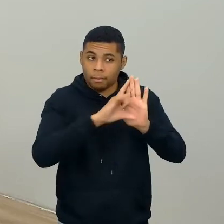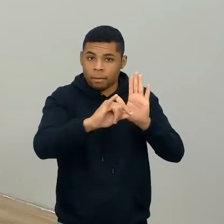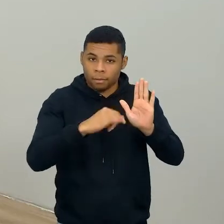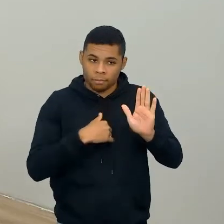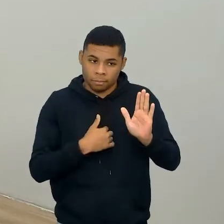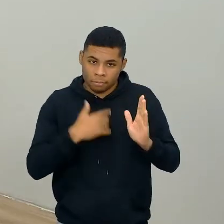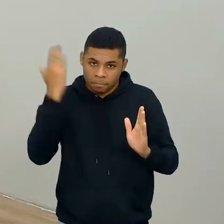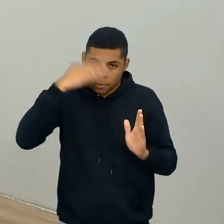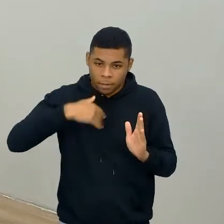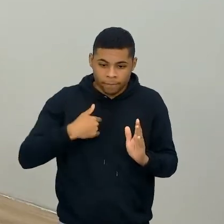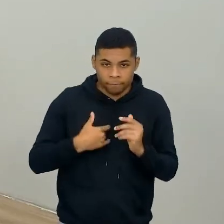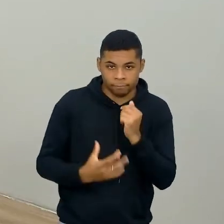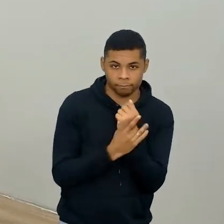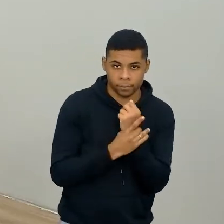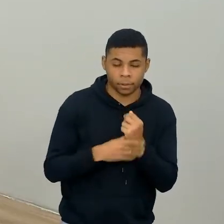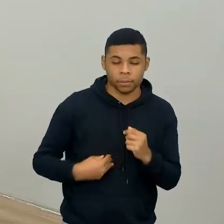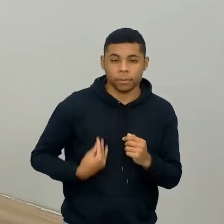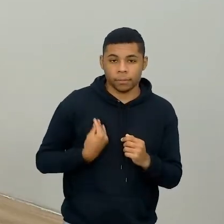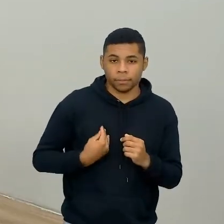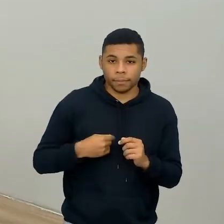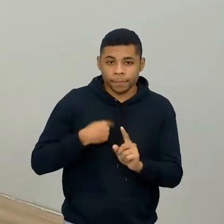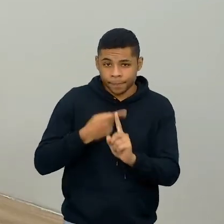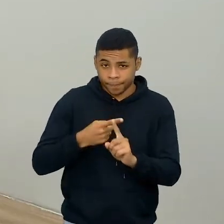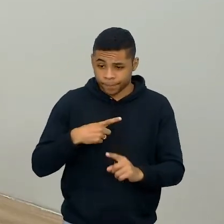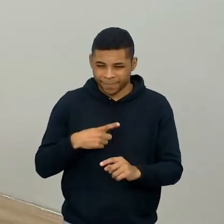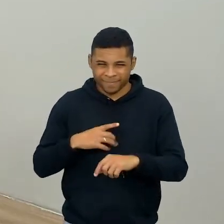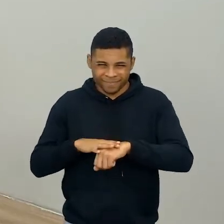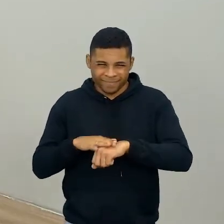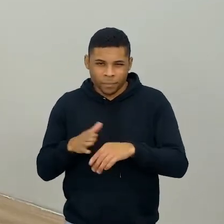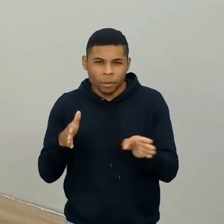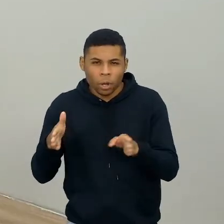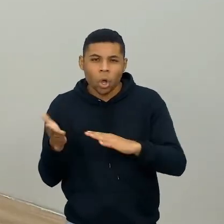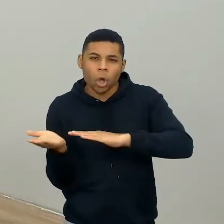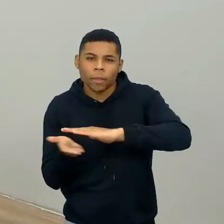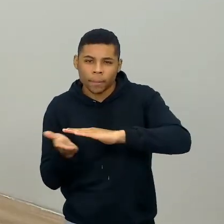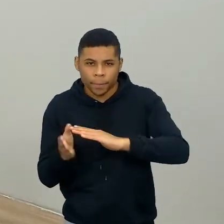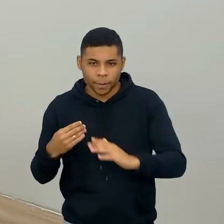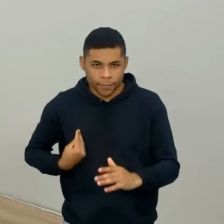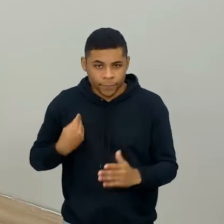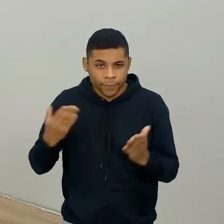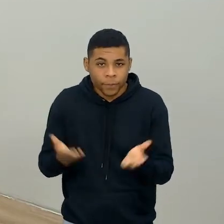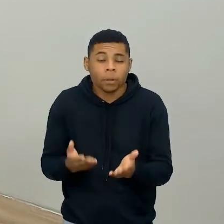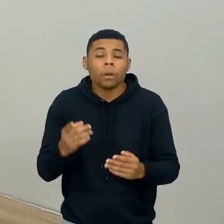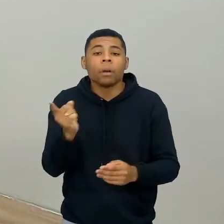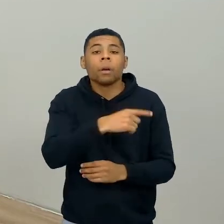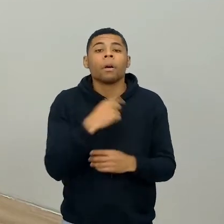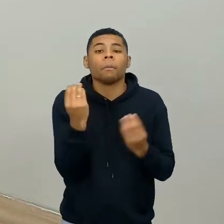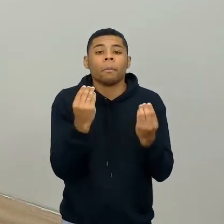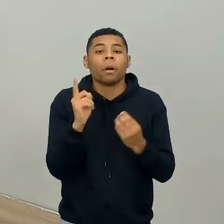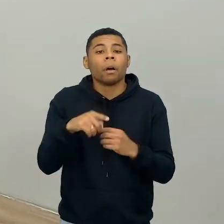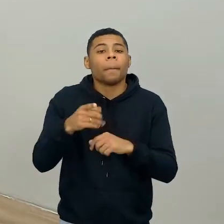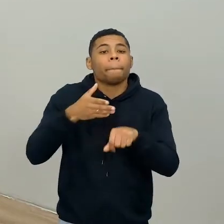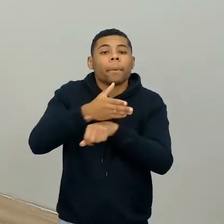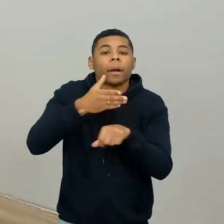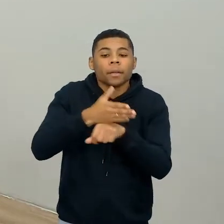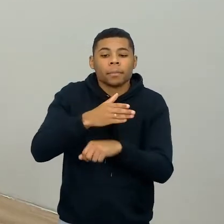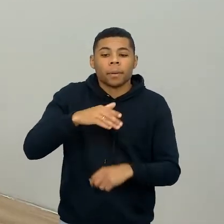debatemos nesse mundo contemporâneo ao qual compartilhamos, é a ideia de